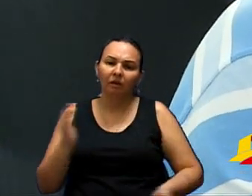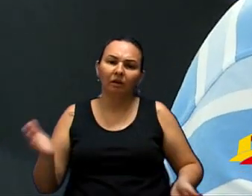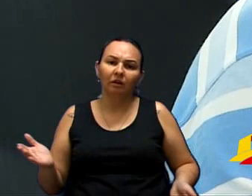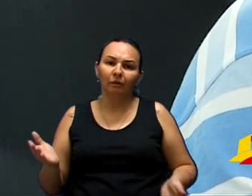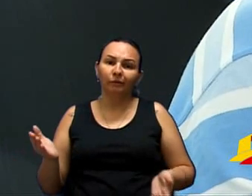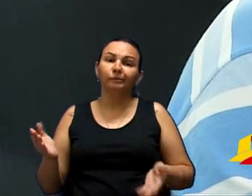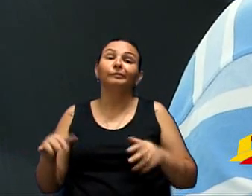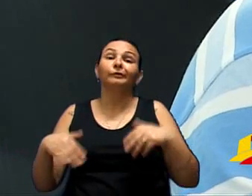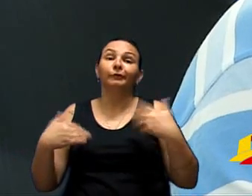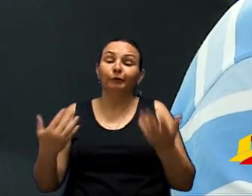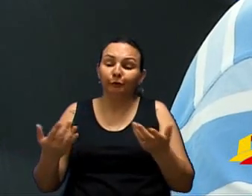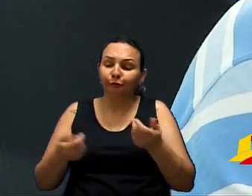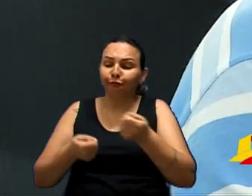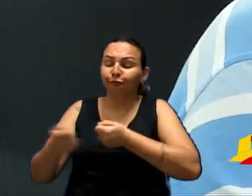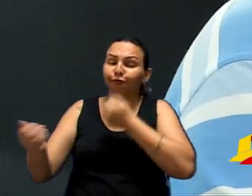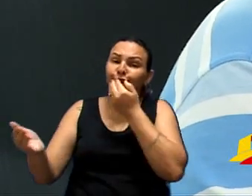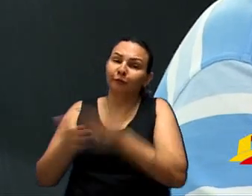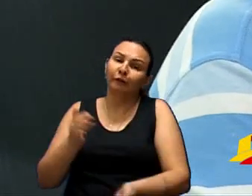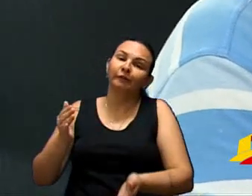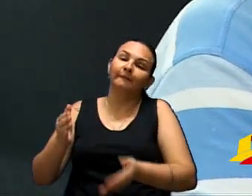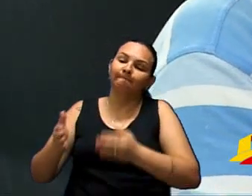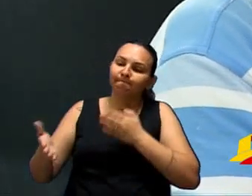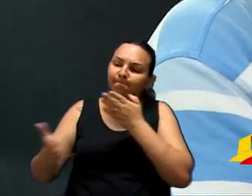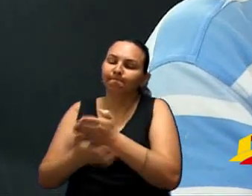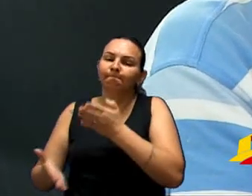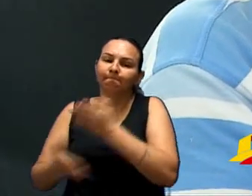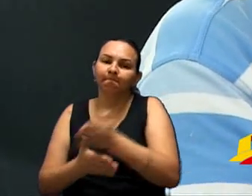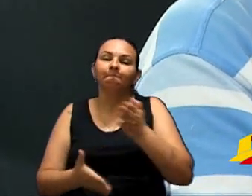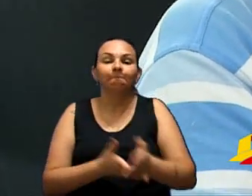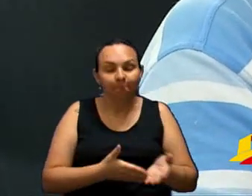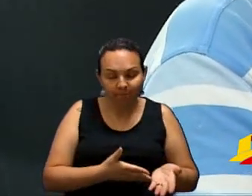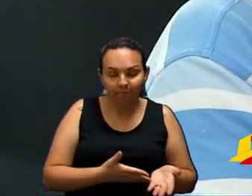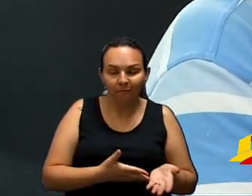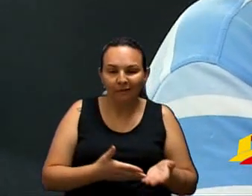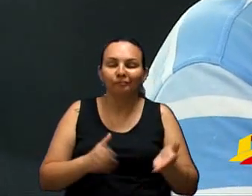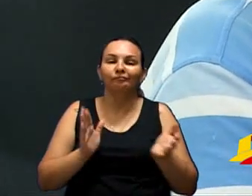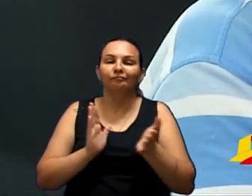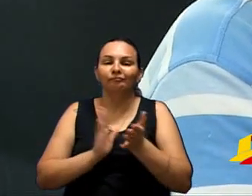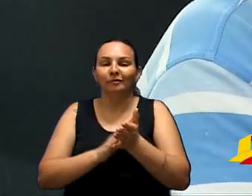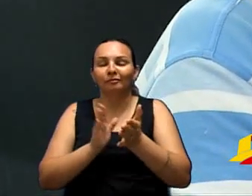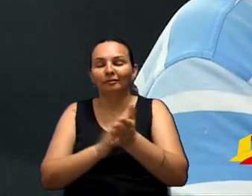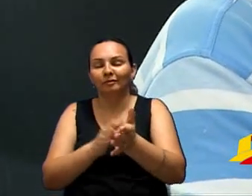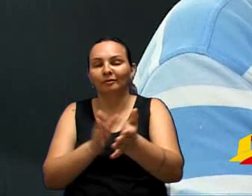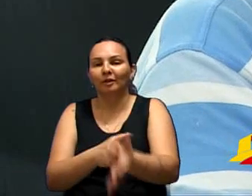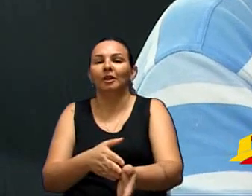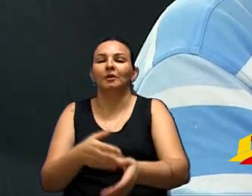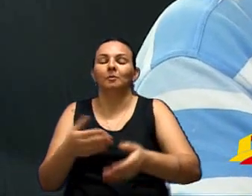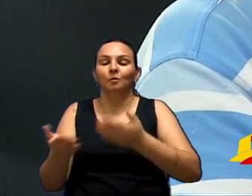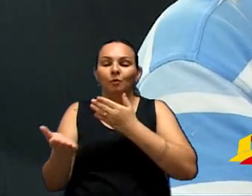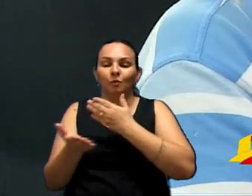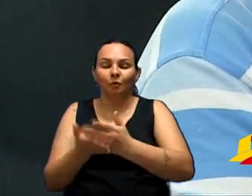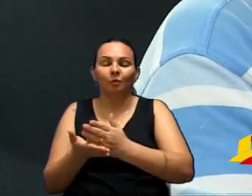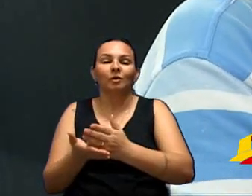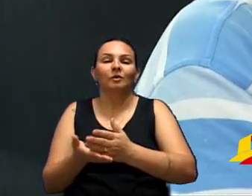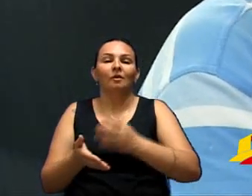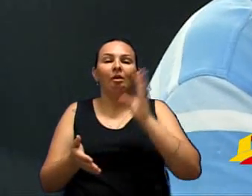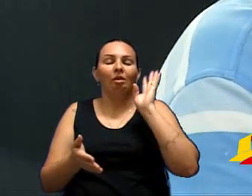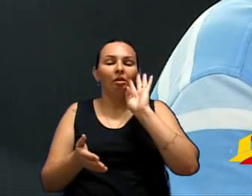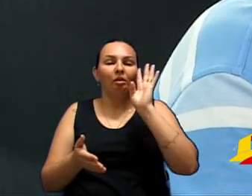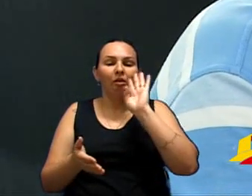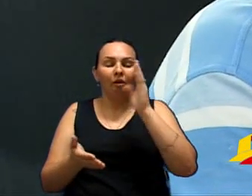descontroles que a gente tem que enfrentar é só isso parabéns pela iniciativa eu acho legal